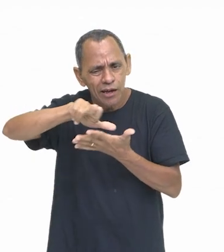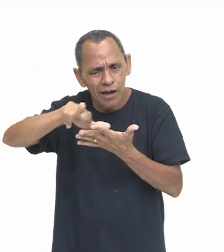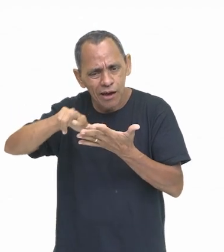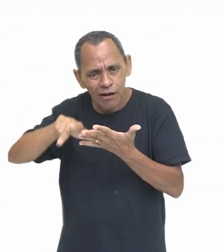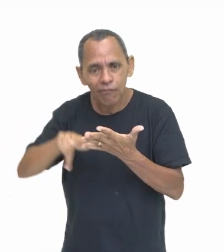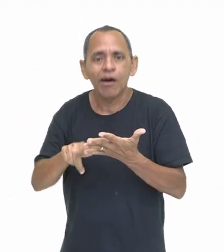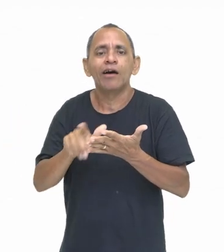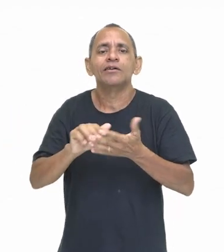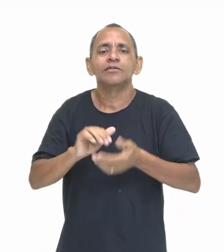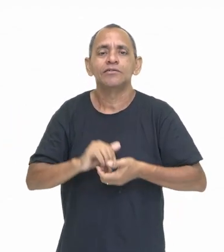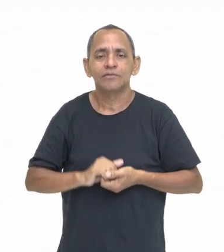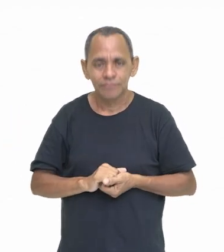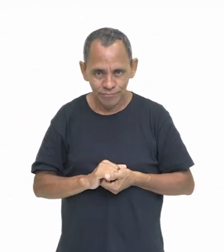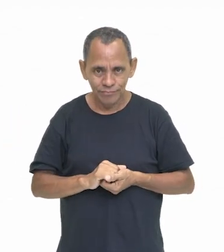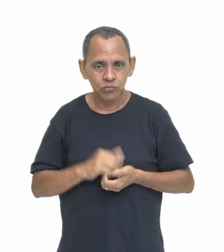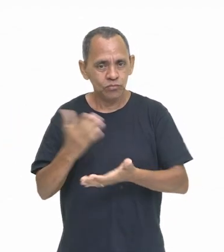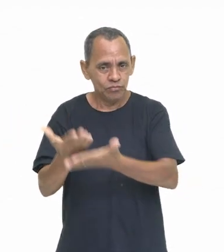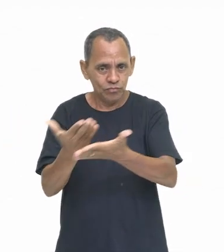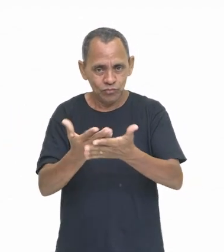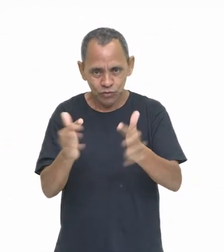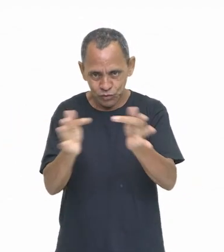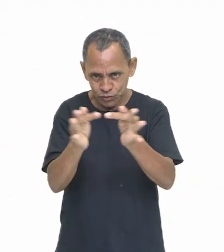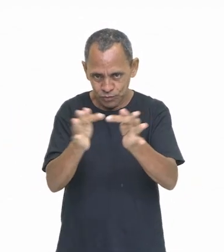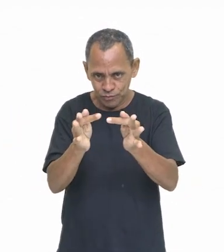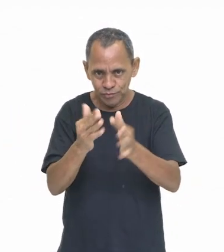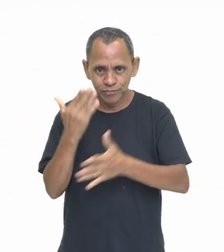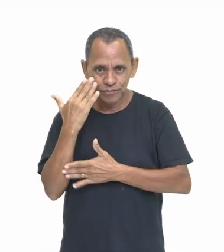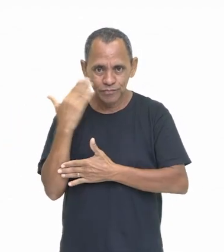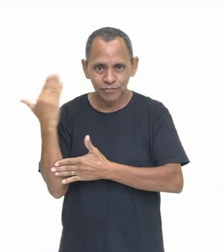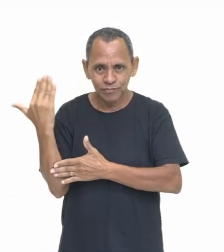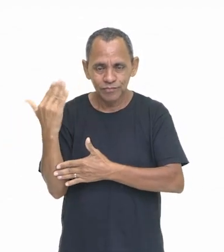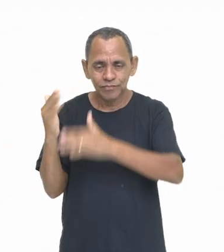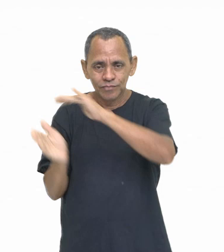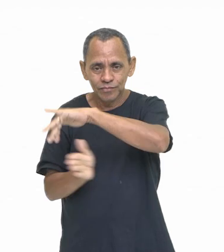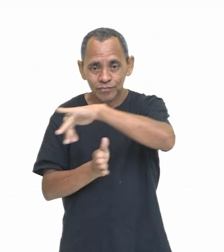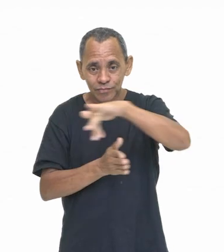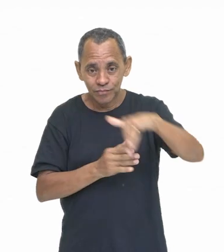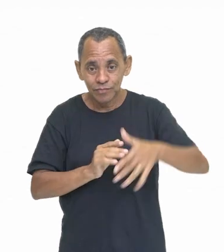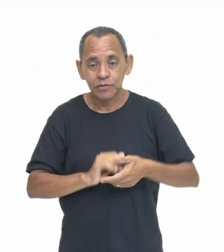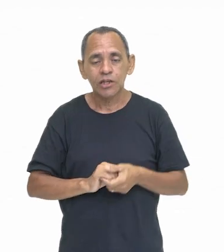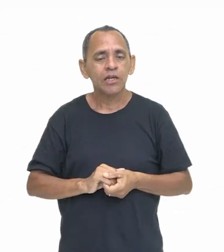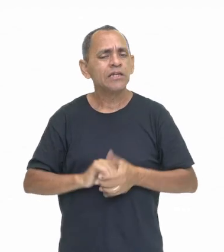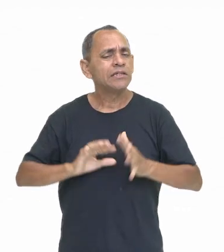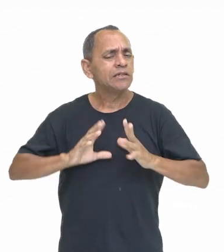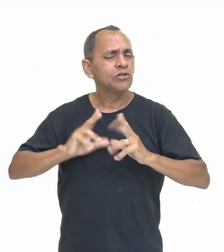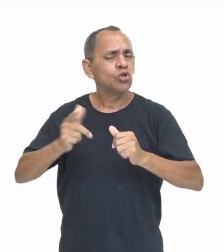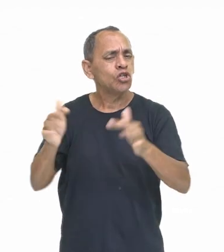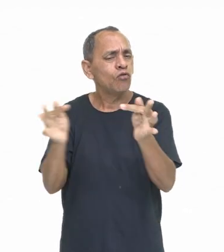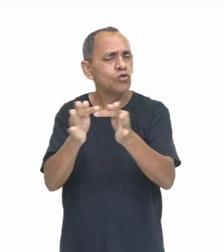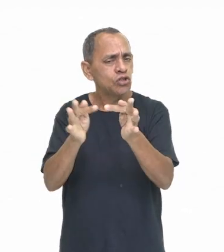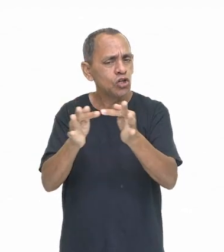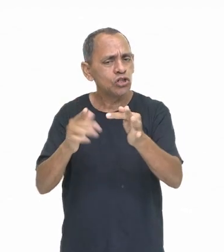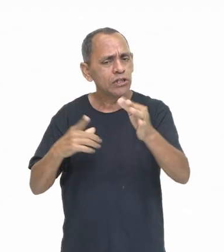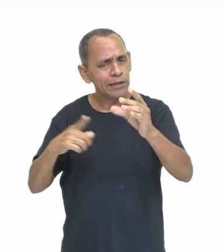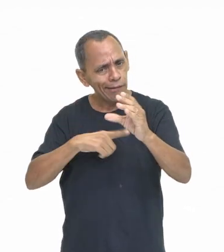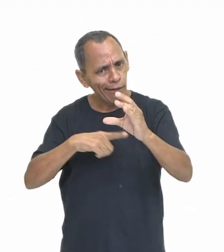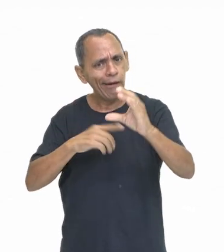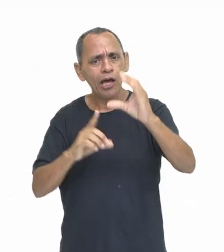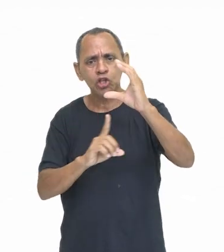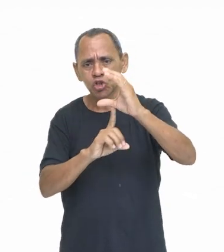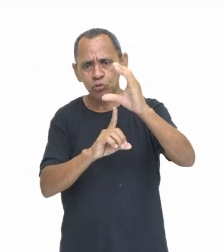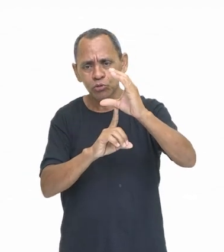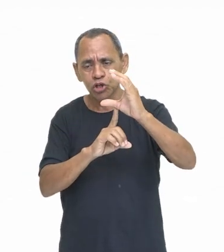nossos estudos da função, tá bom? Então, olha só, estudamos que toda função tem domínio,